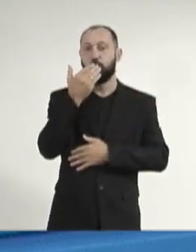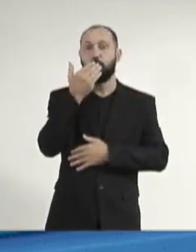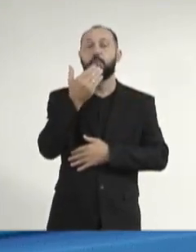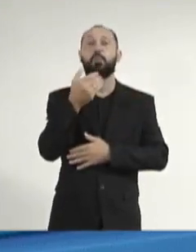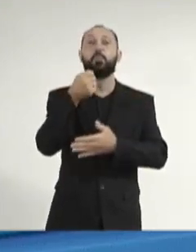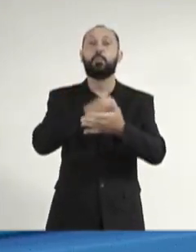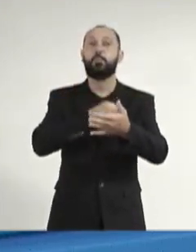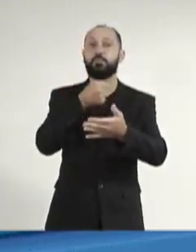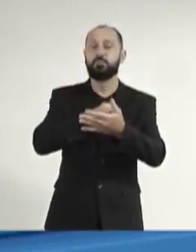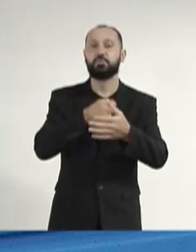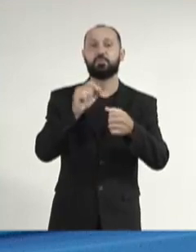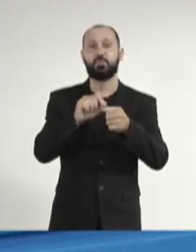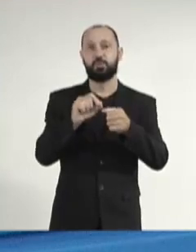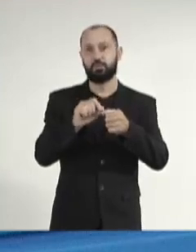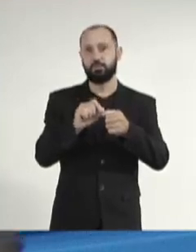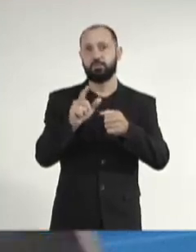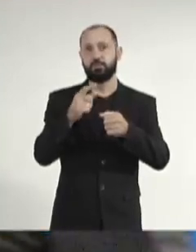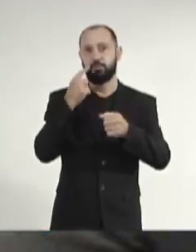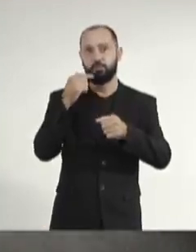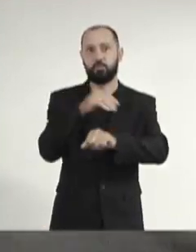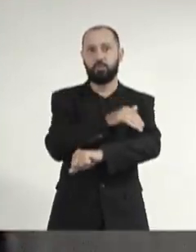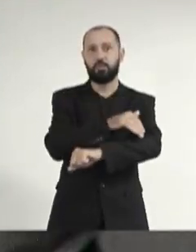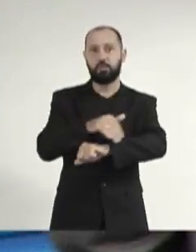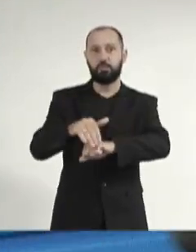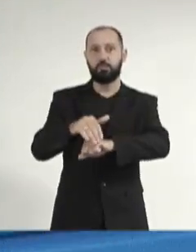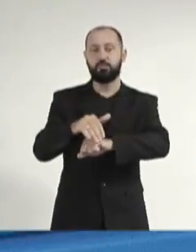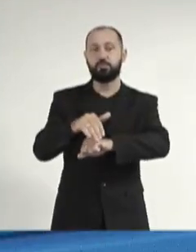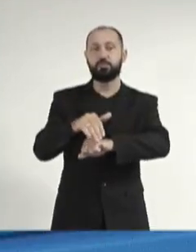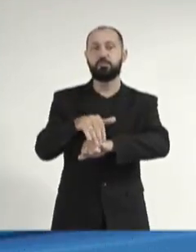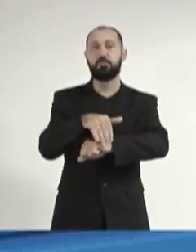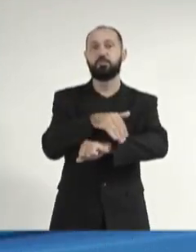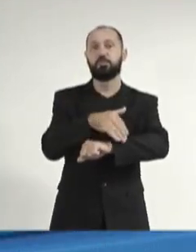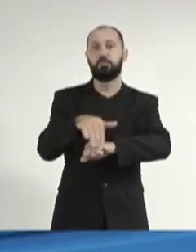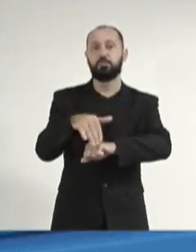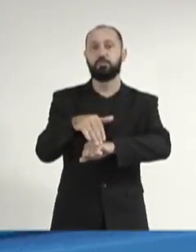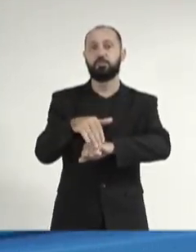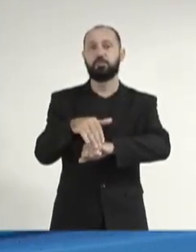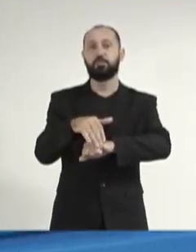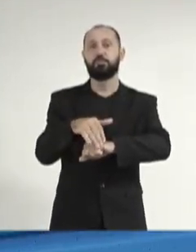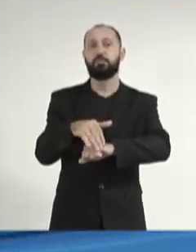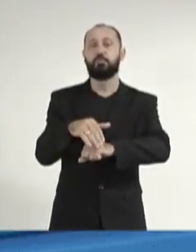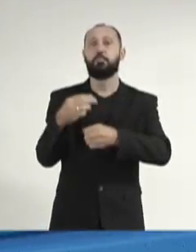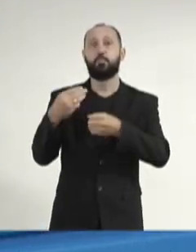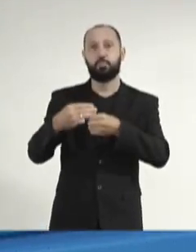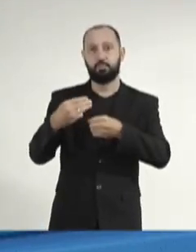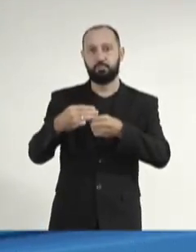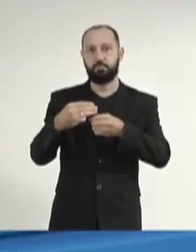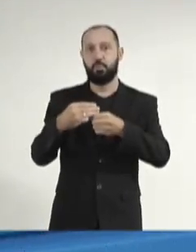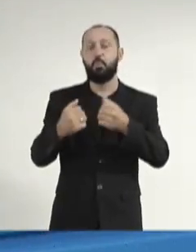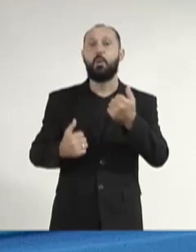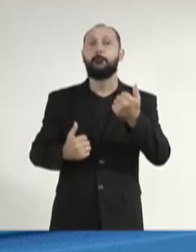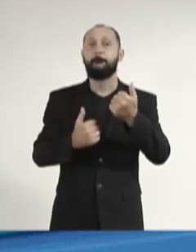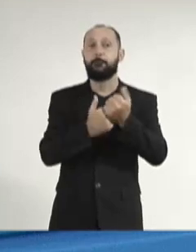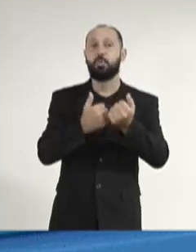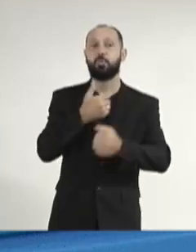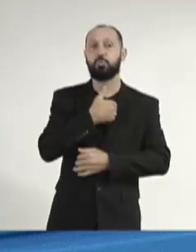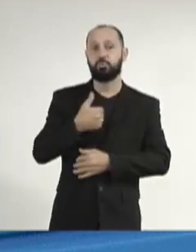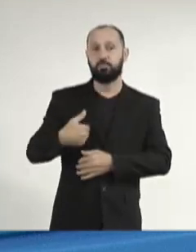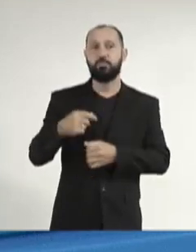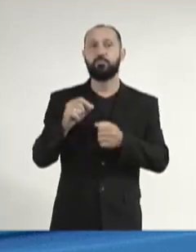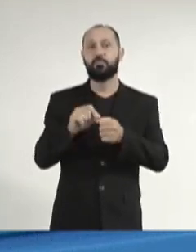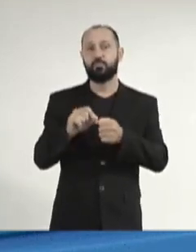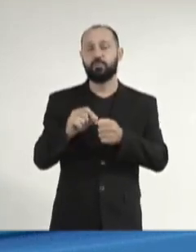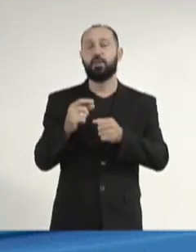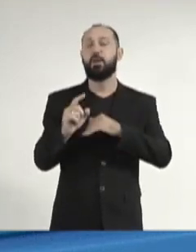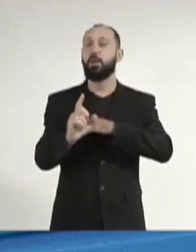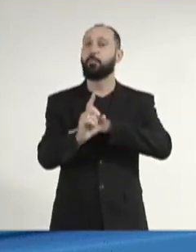reivindicação feita por ele, de recuperação de uma estrada municipal, o apoio do Estado para recuperação,